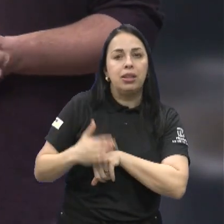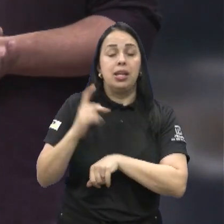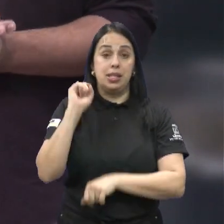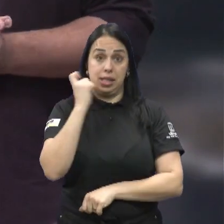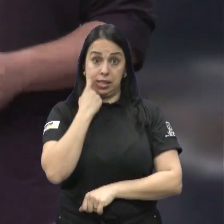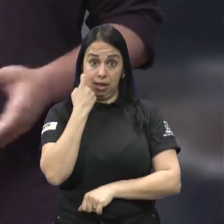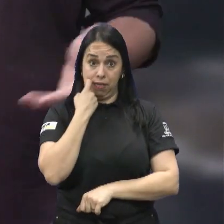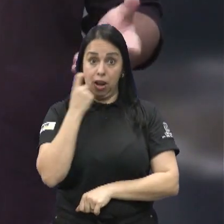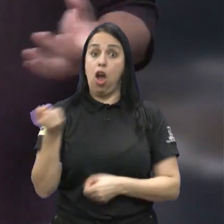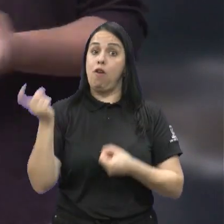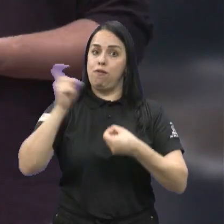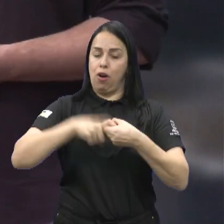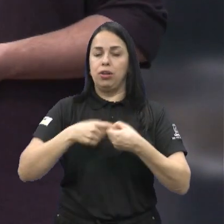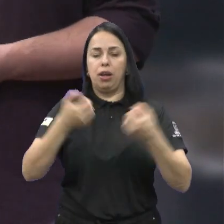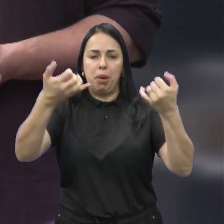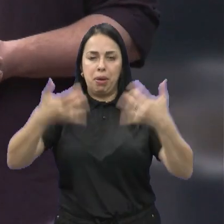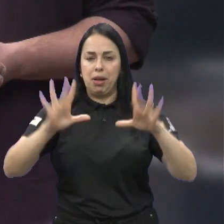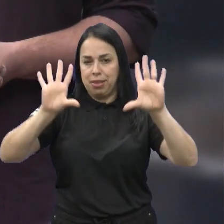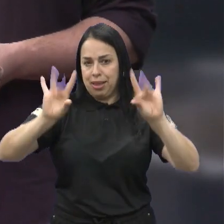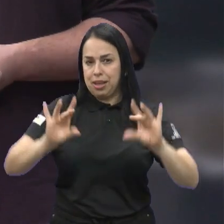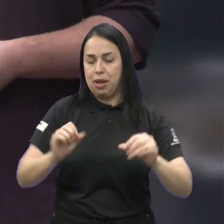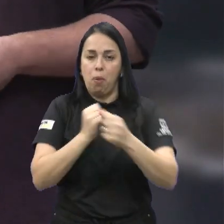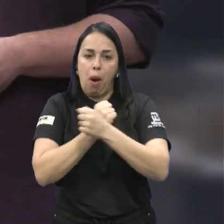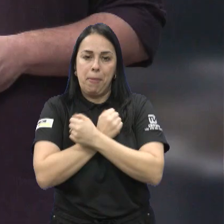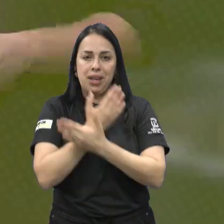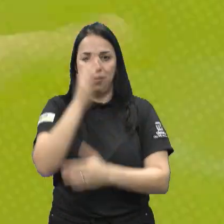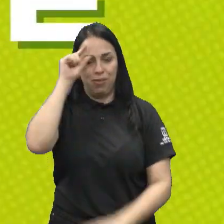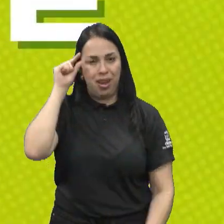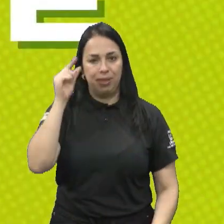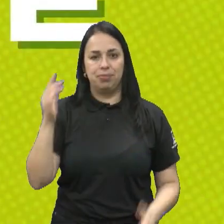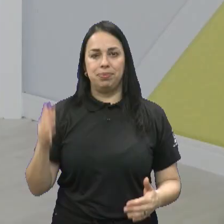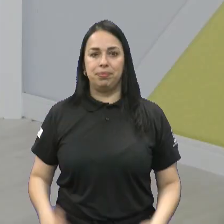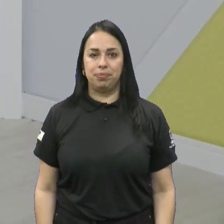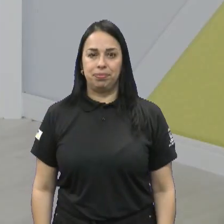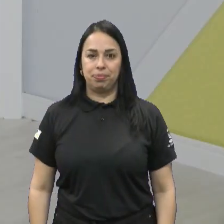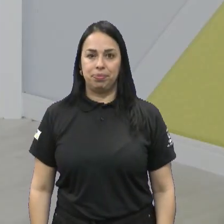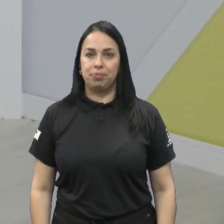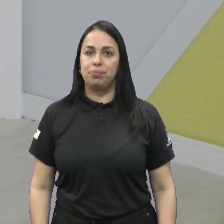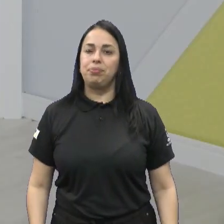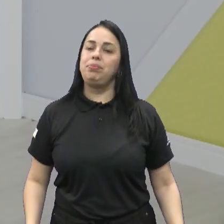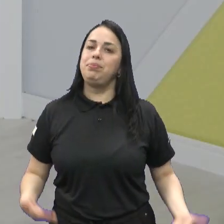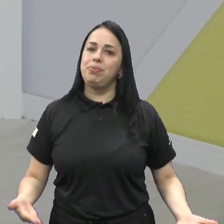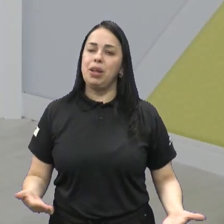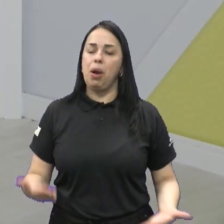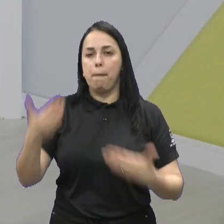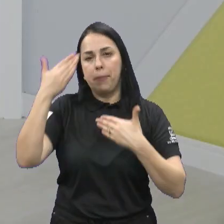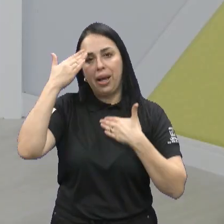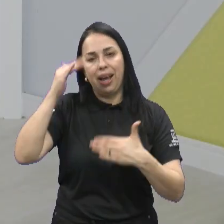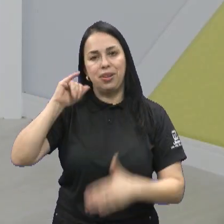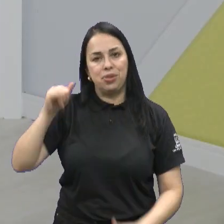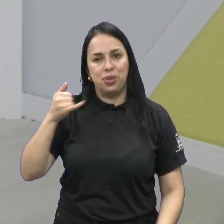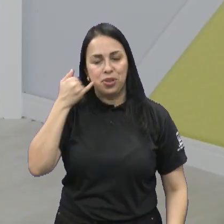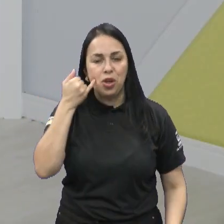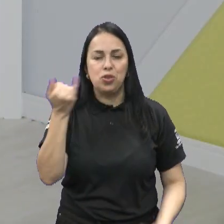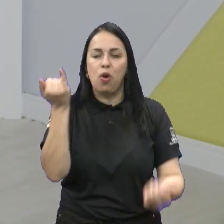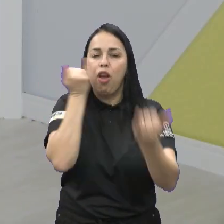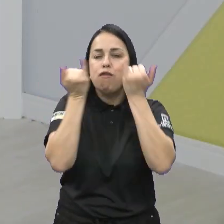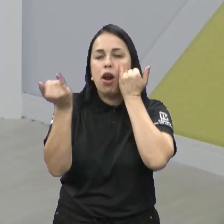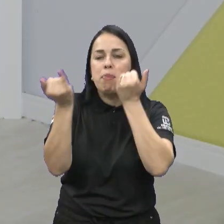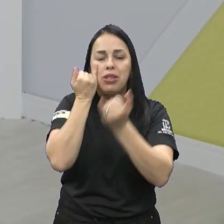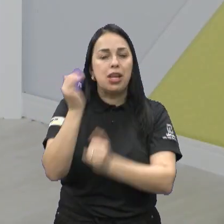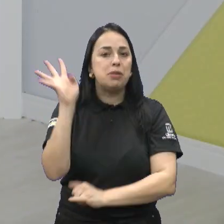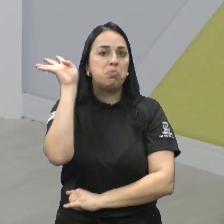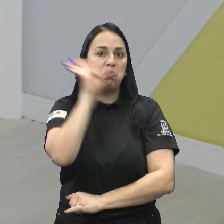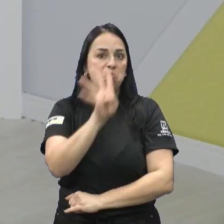conto mais detalhes. Vieira, um abraço para você e até a próxima. Valeu, João Delfino, trouxe informações bacanas